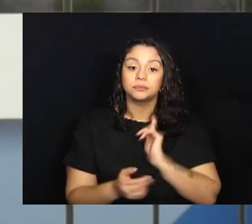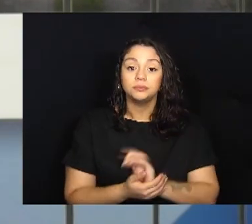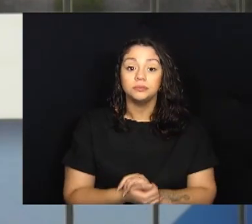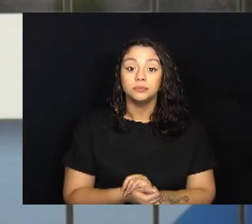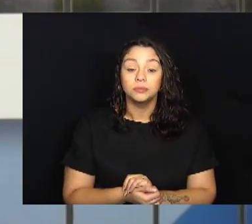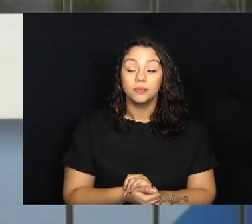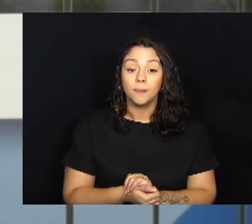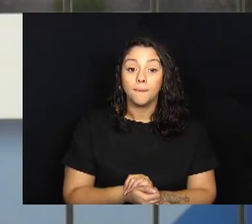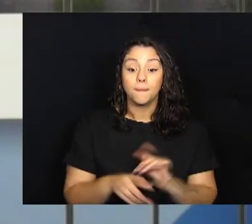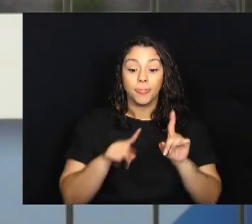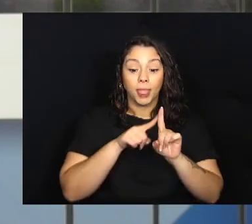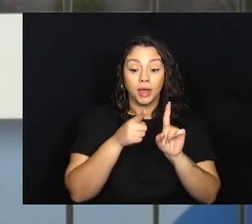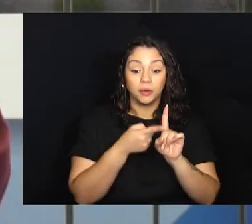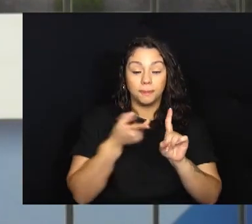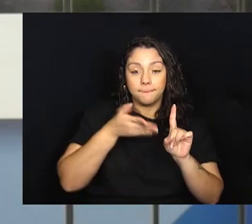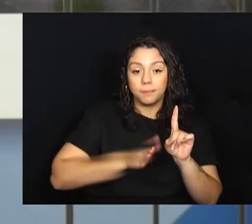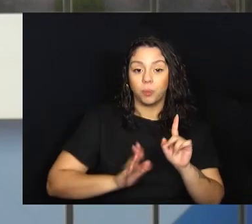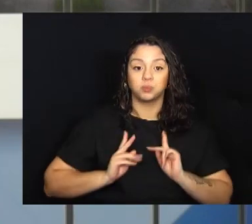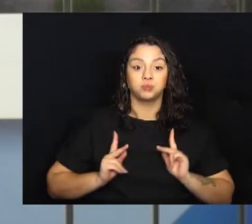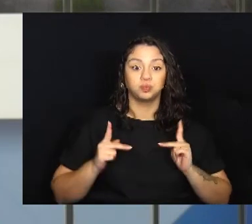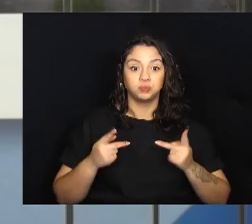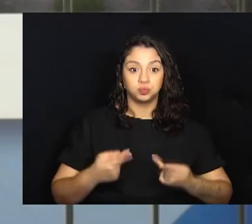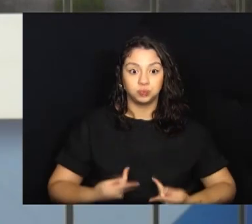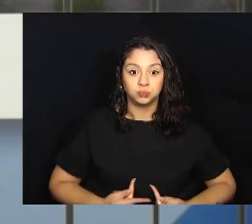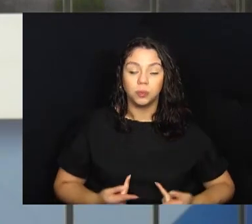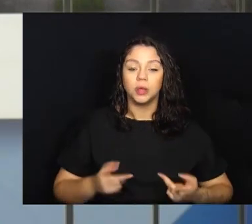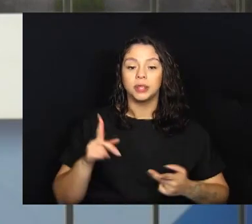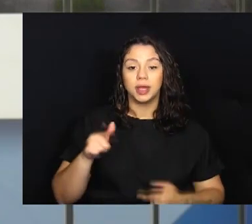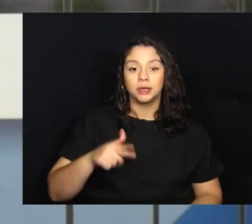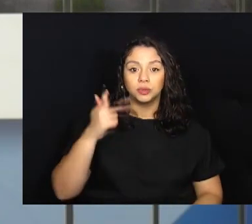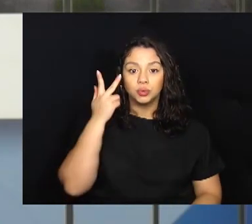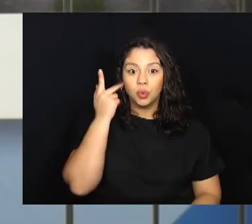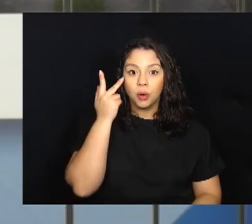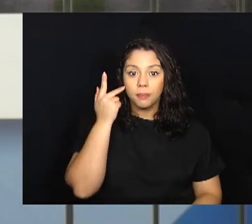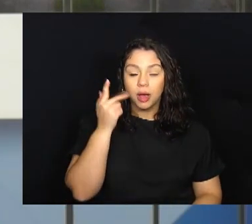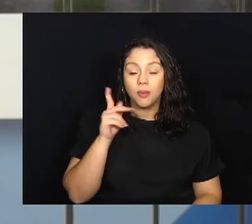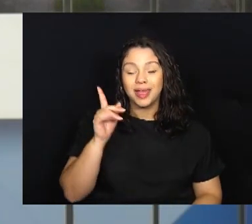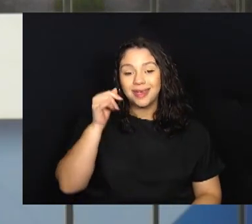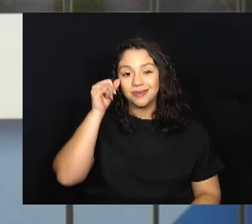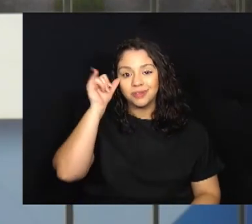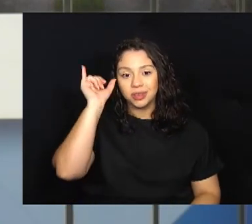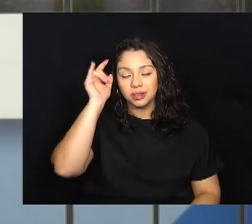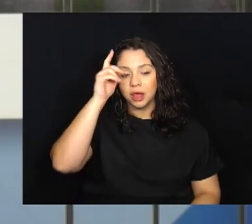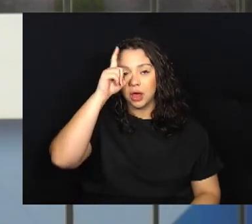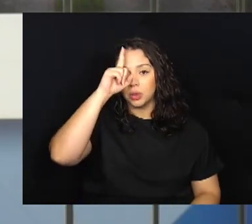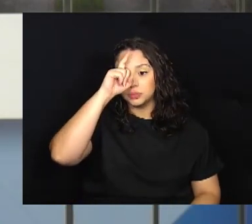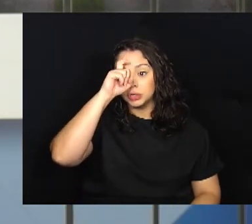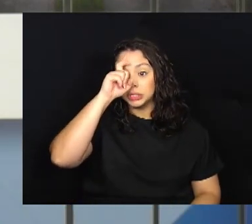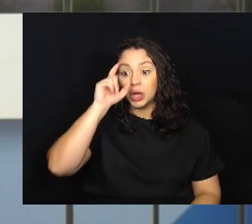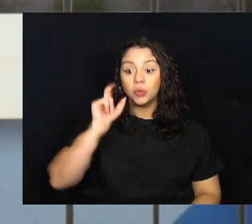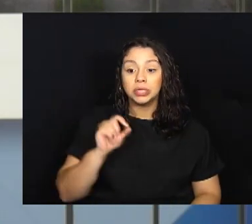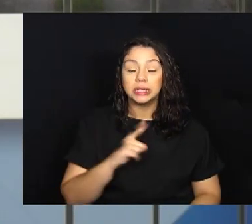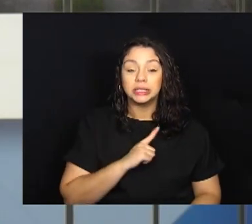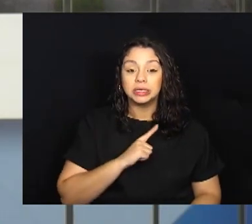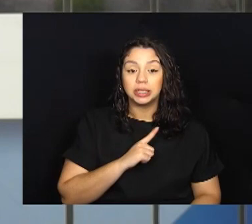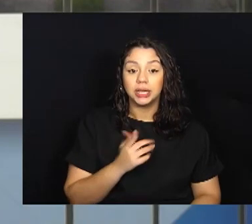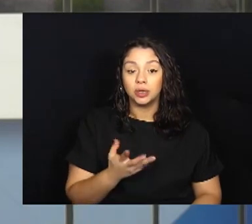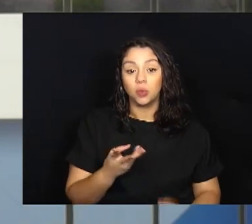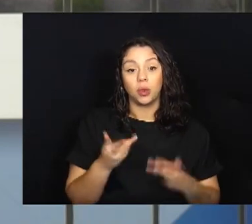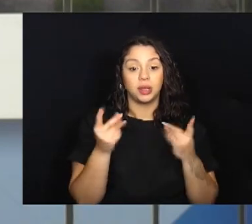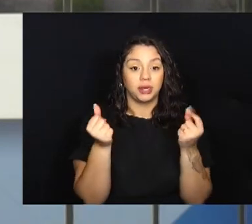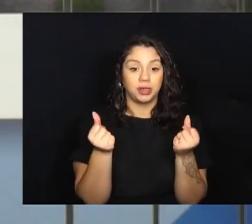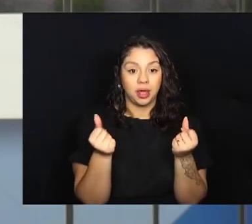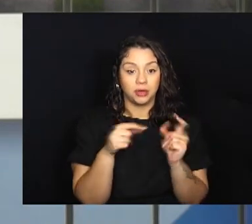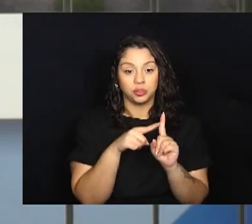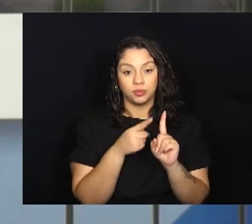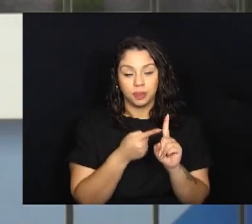parto humanizado, um parto normal, um parto que não é hospitalizado, ele tem qualidade do